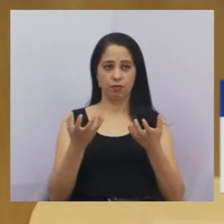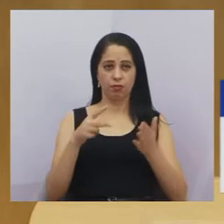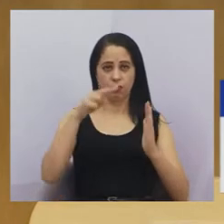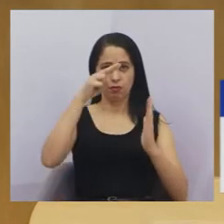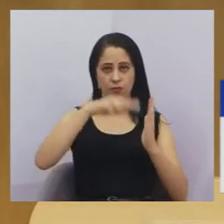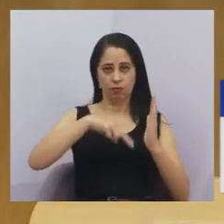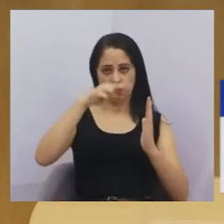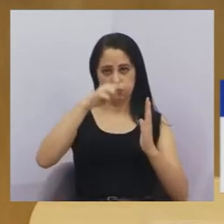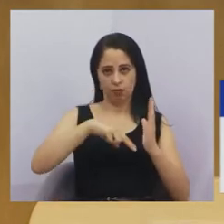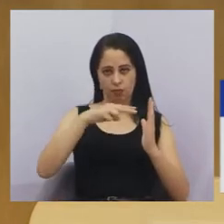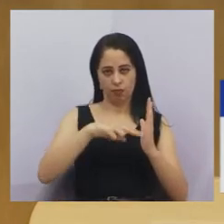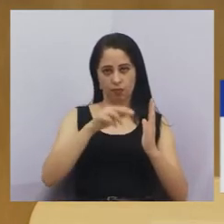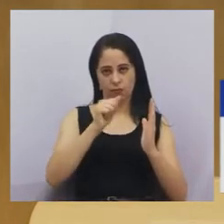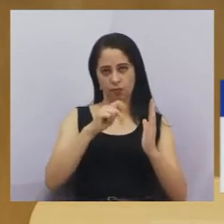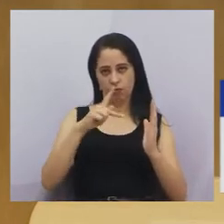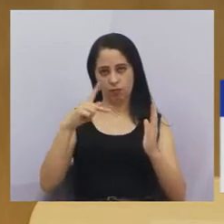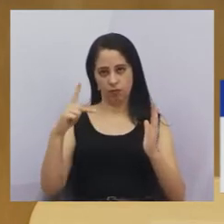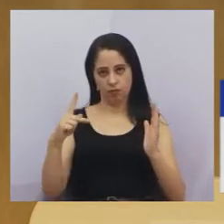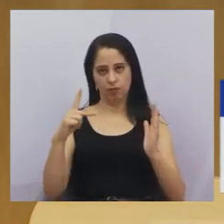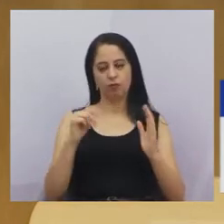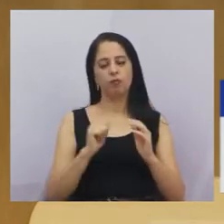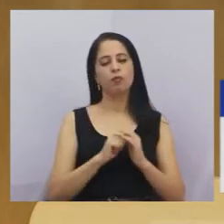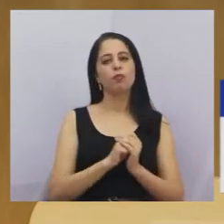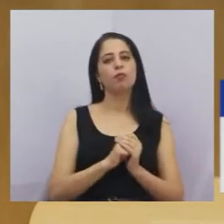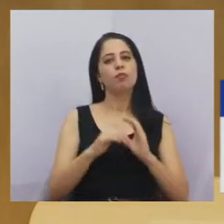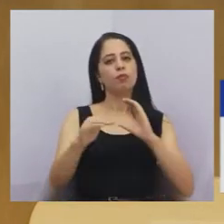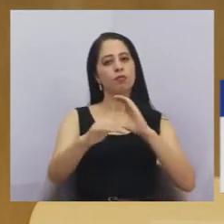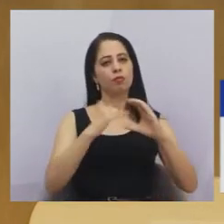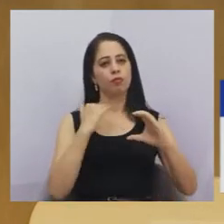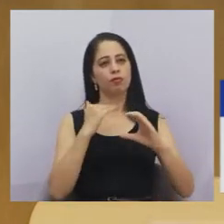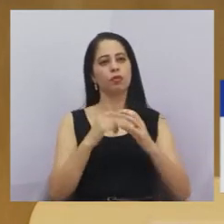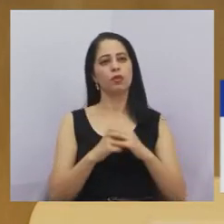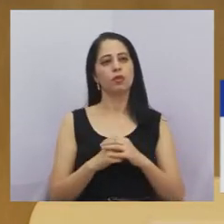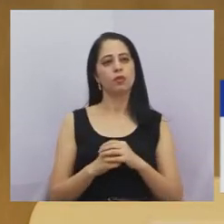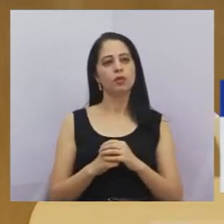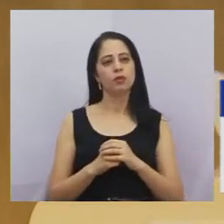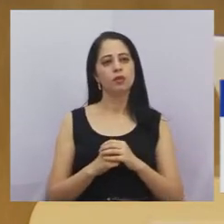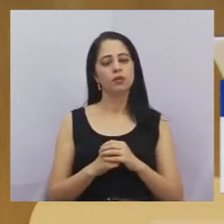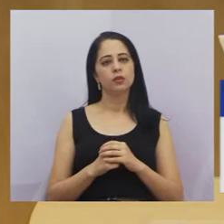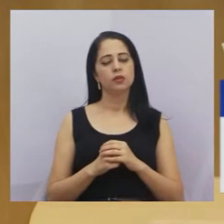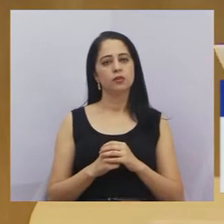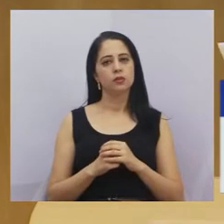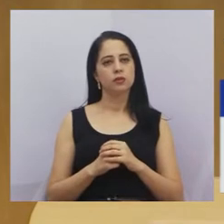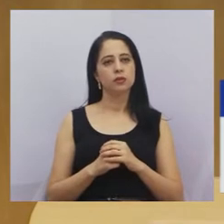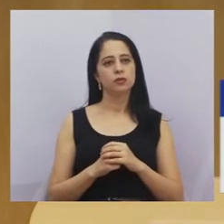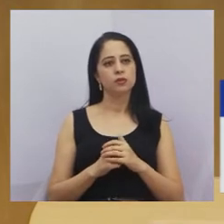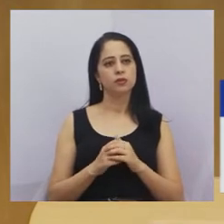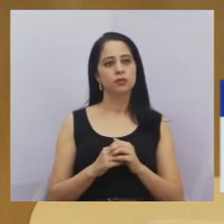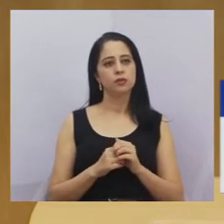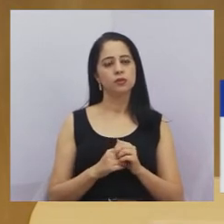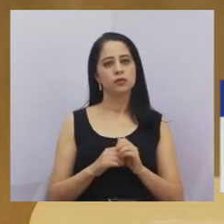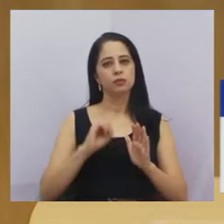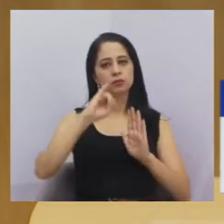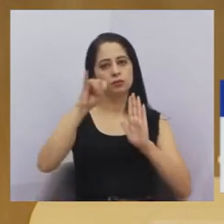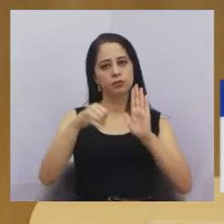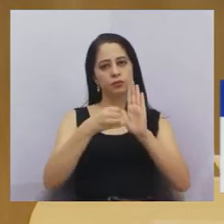mensagem já modificativa, né? Que já alterou tudo. Tá, então, acho que é melhor eu ler a modificada.